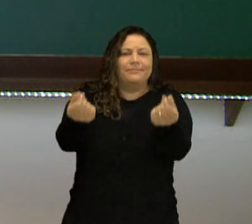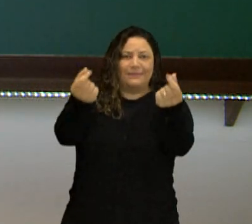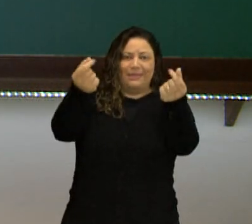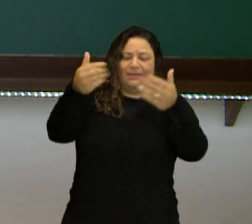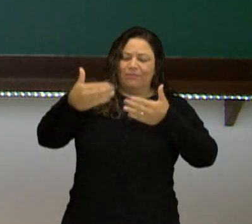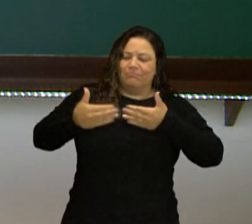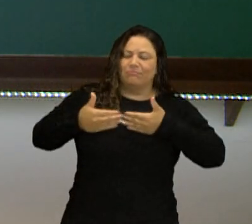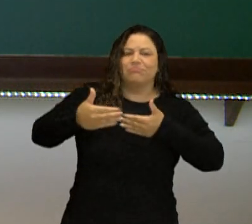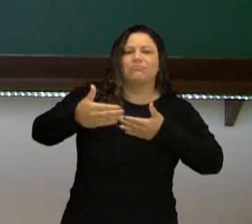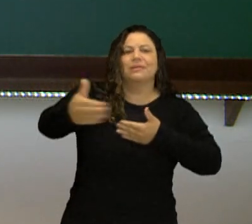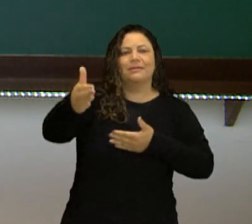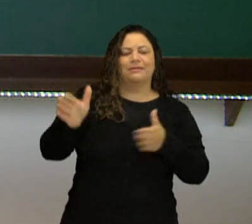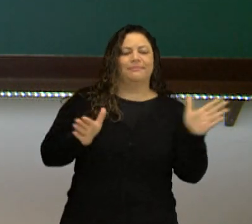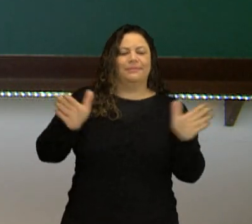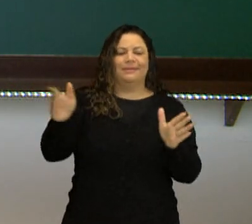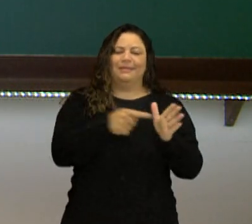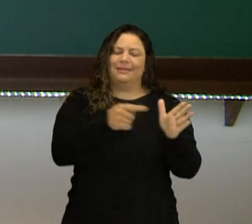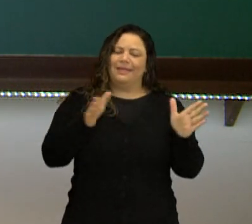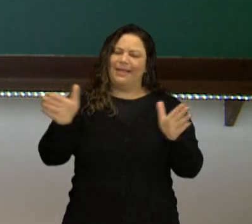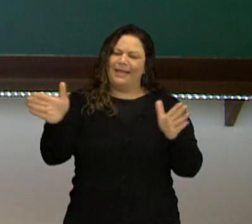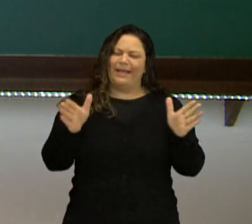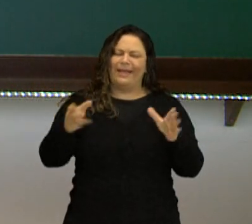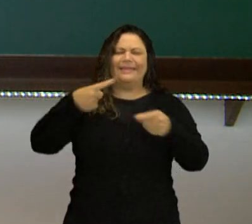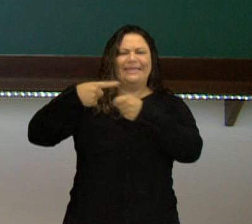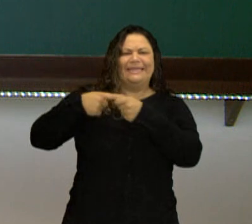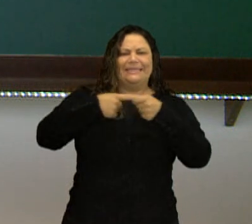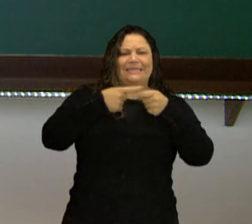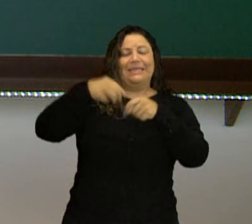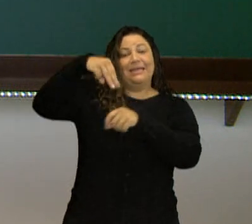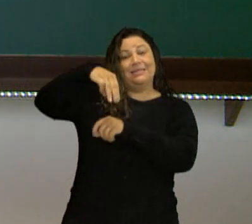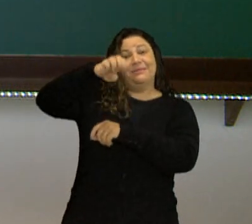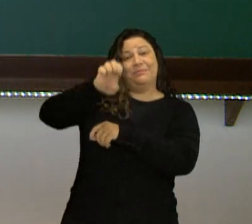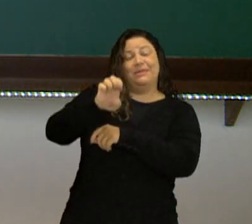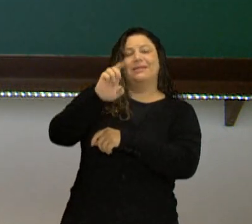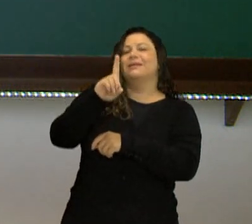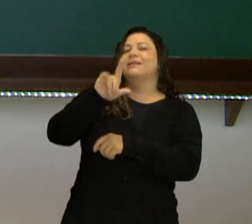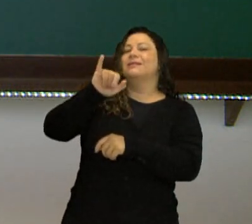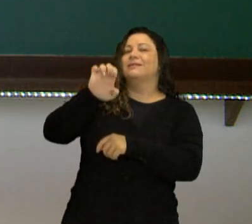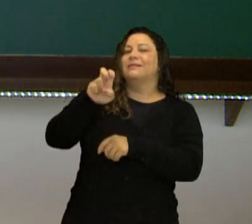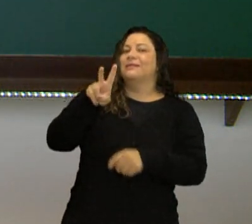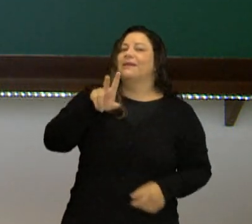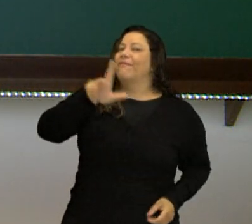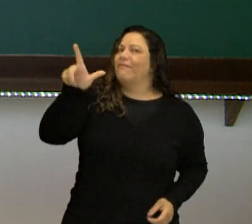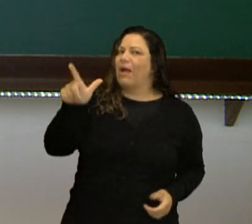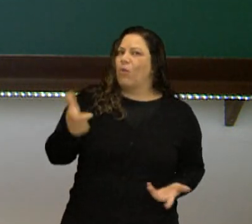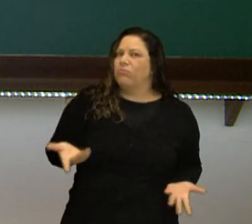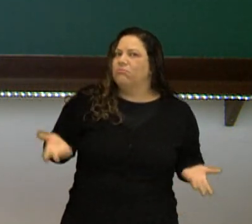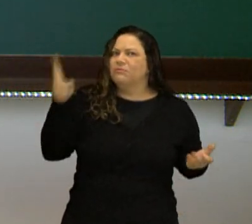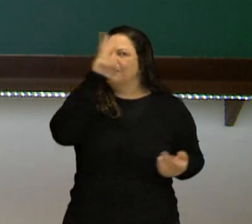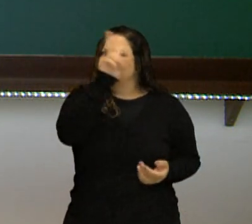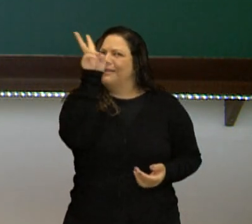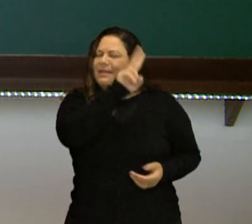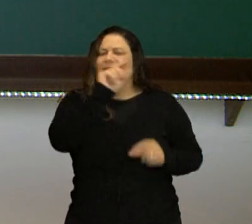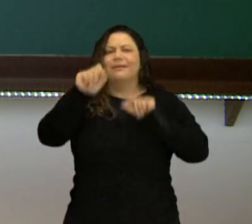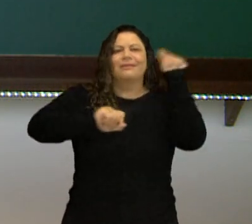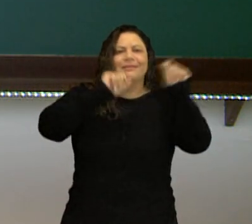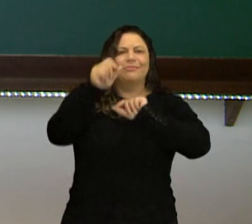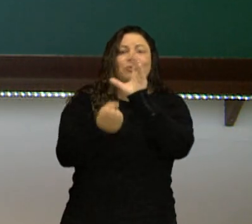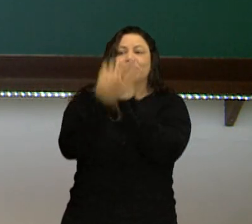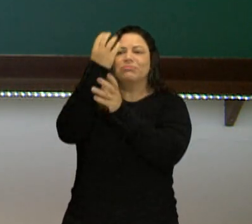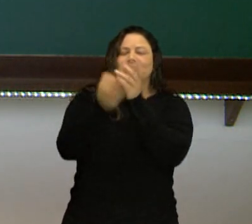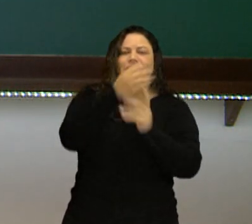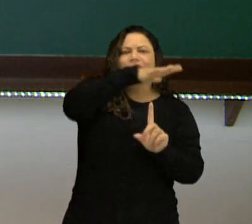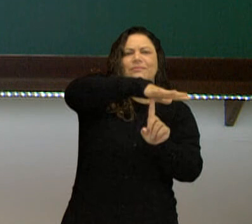do período das cidades medievais? Você lembra o nome deles? Como você se recorda aí que surgiram essas